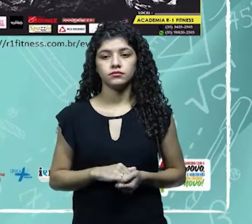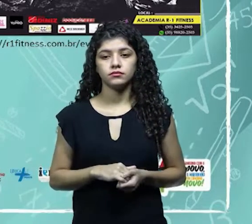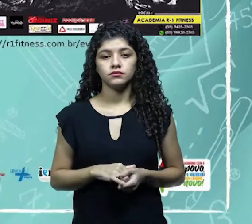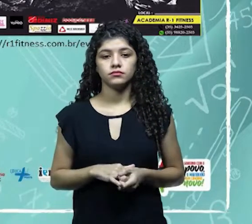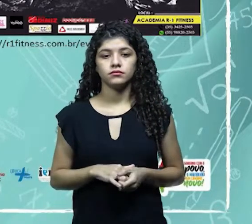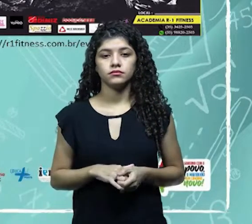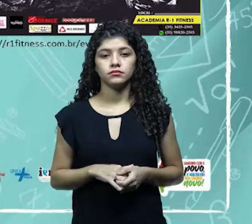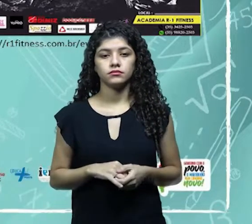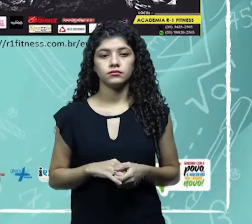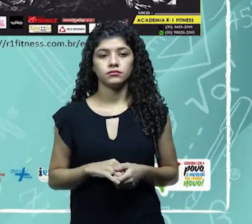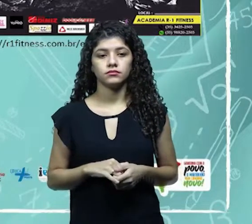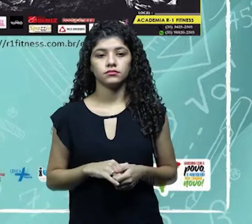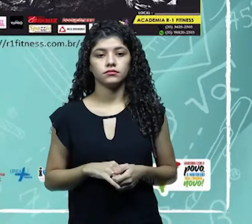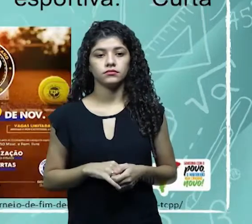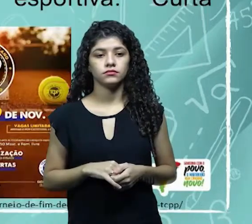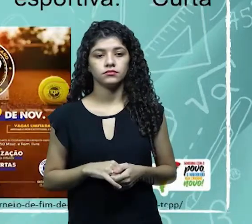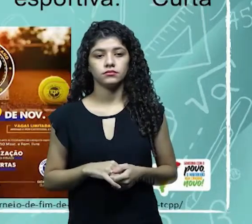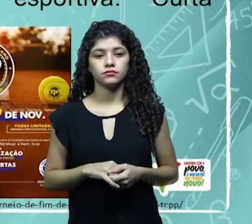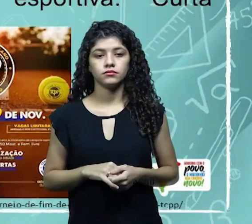outros